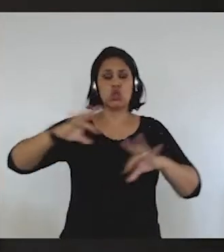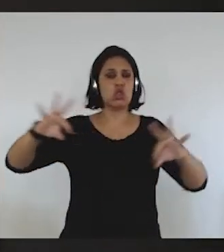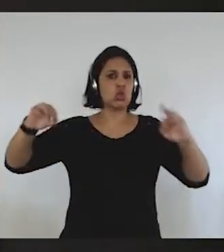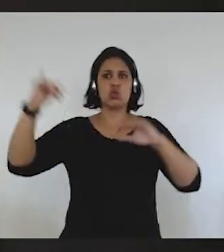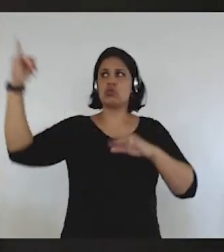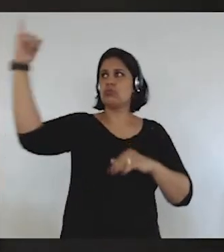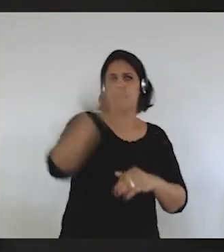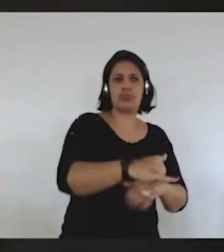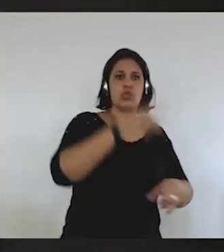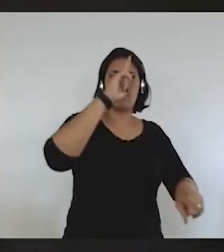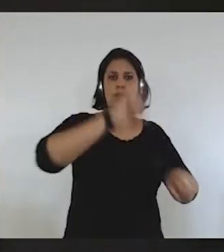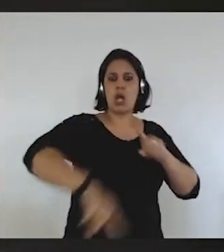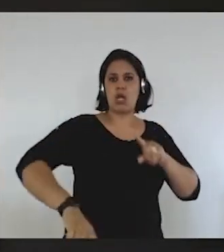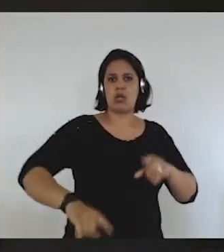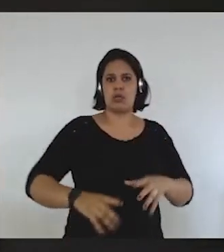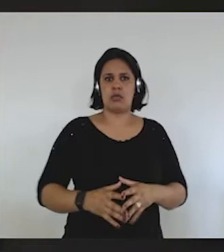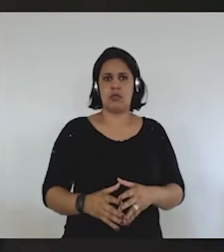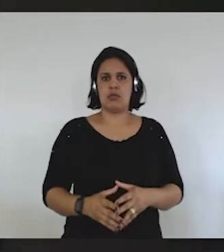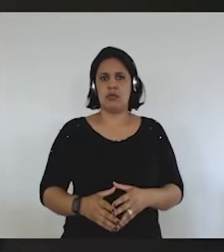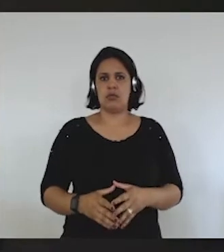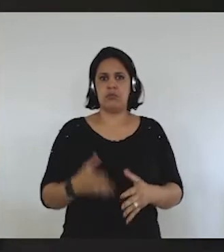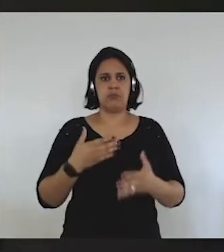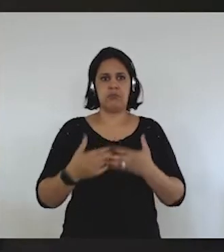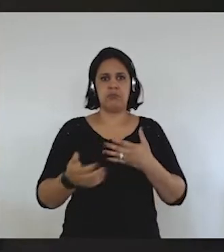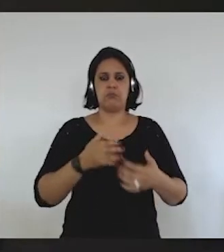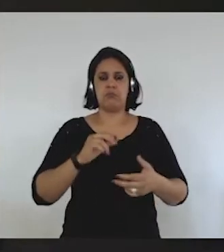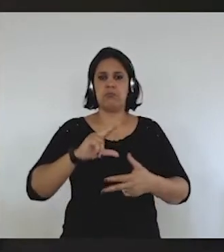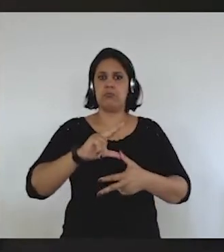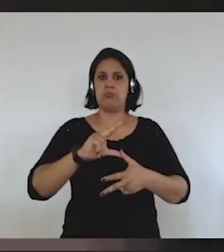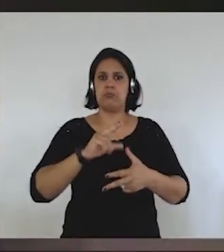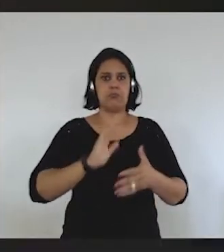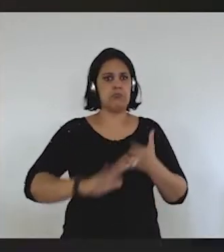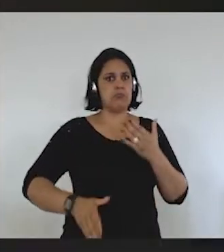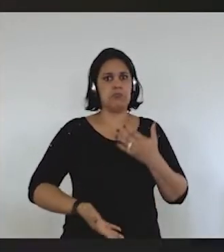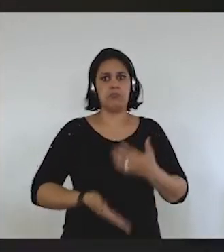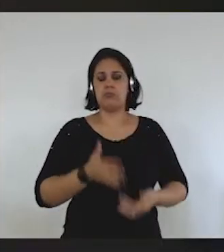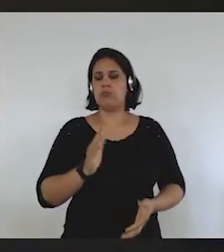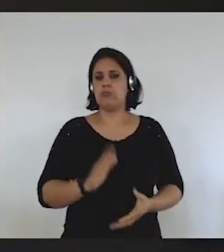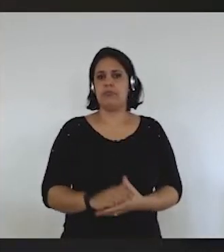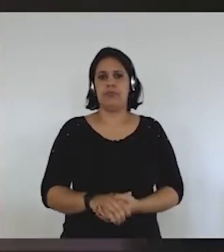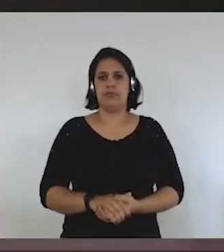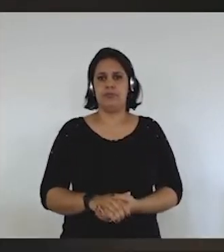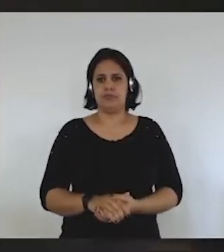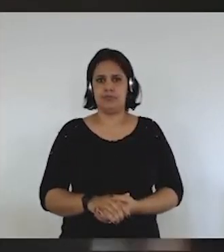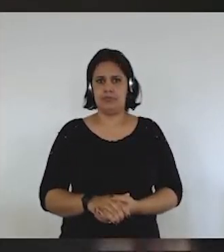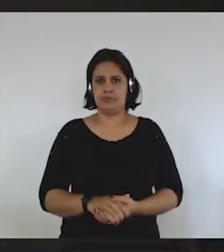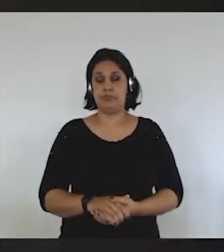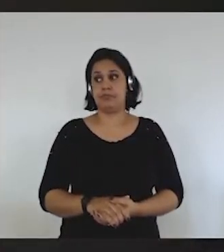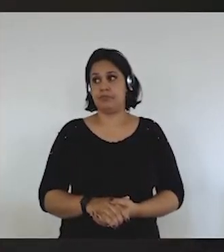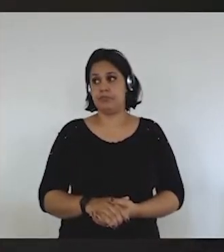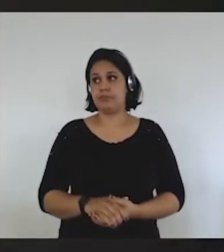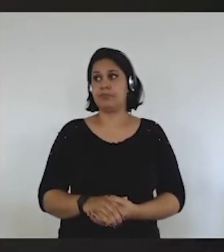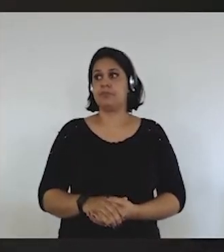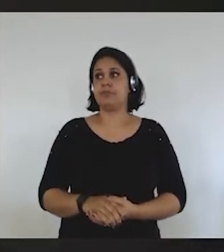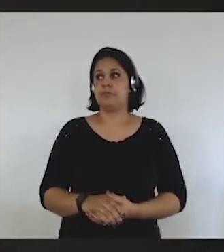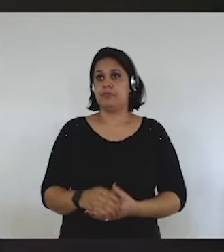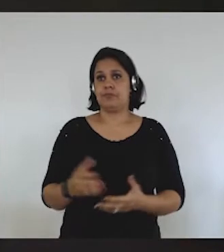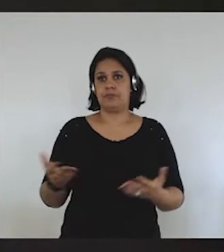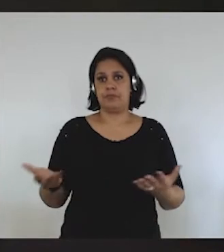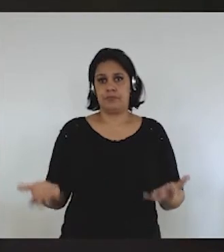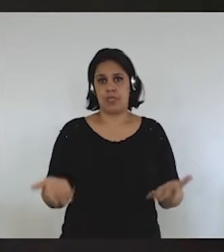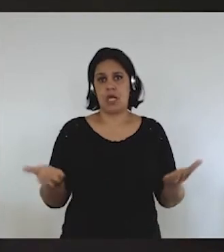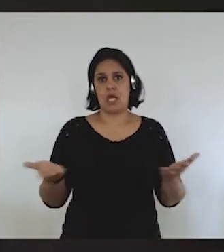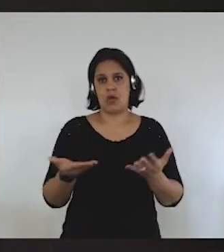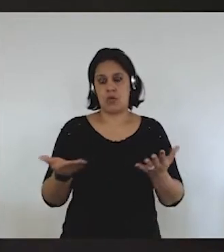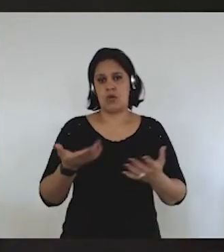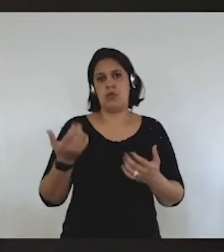nenhuma distinção para os parceiros do Mercosul. A gente pode, e aqui a gente não faz nenhum juízo de